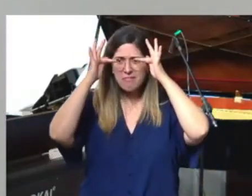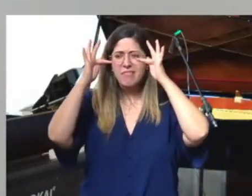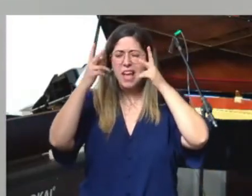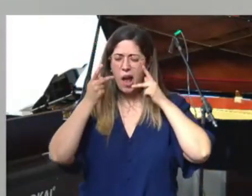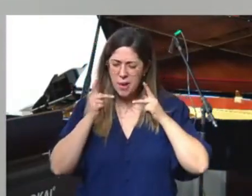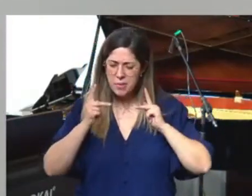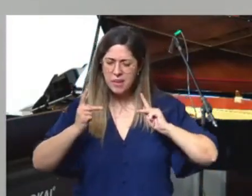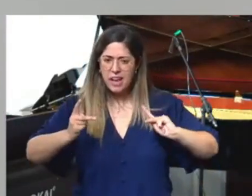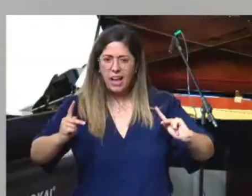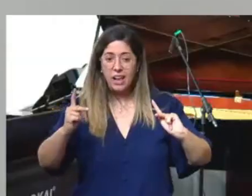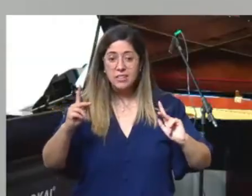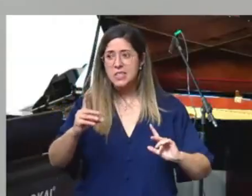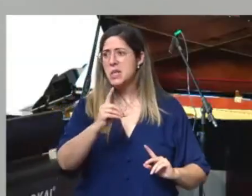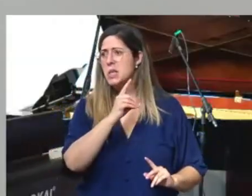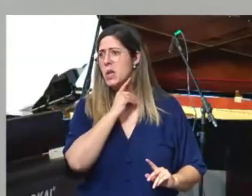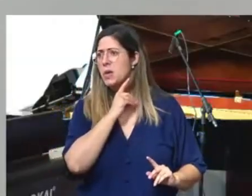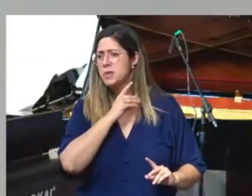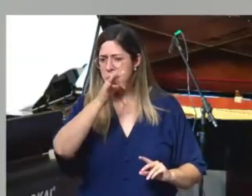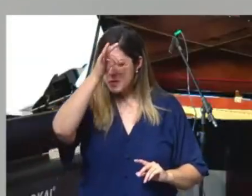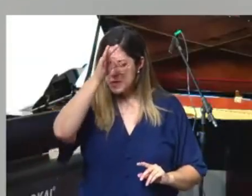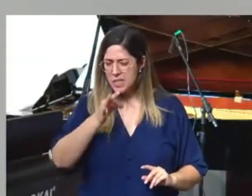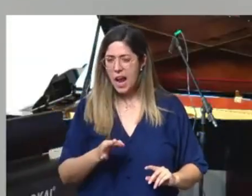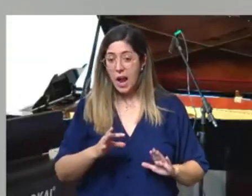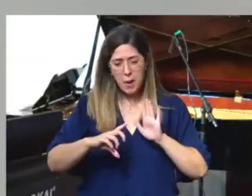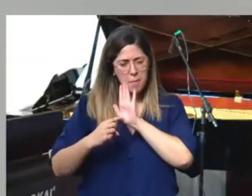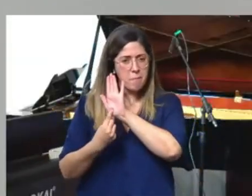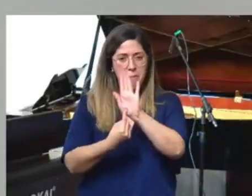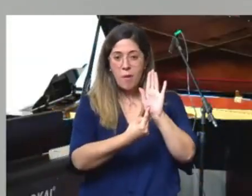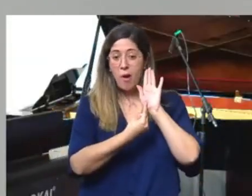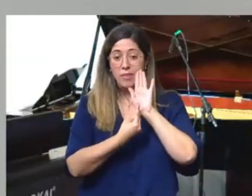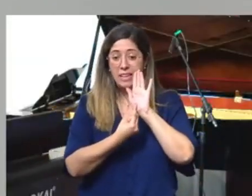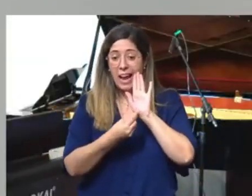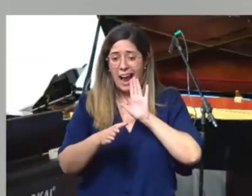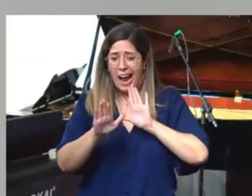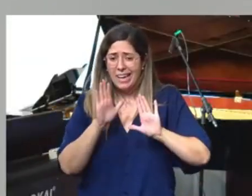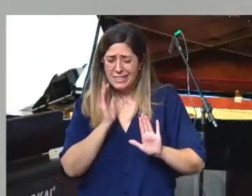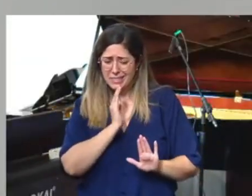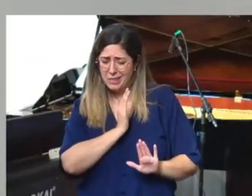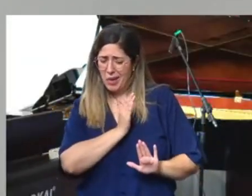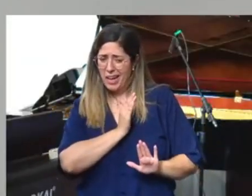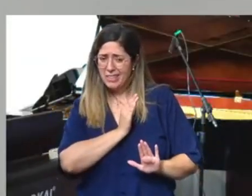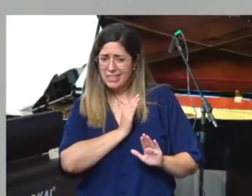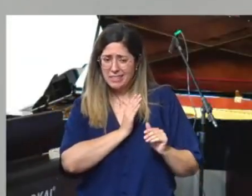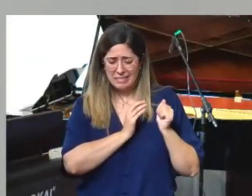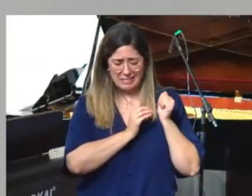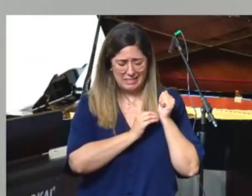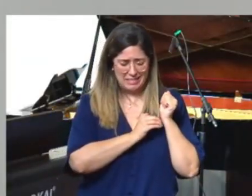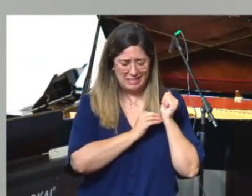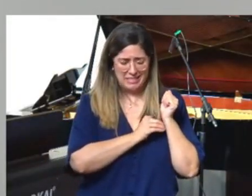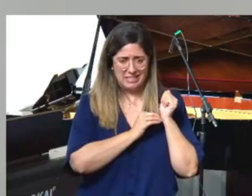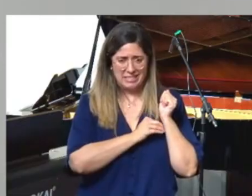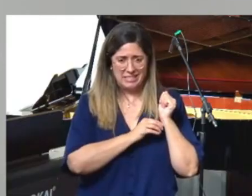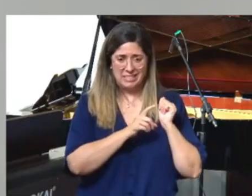Deus, da sã doutrina, é capaz de revelar os enganos escondidos no